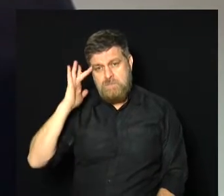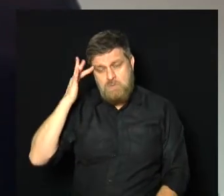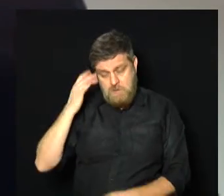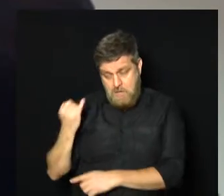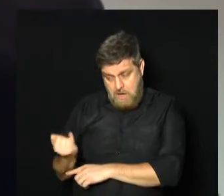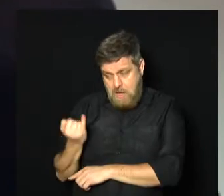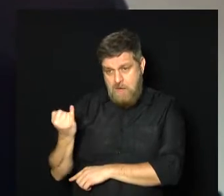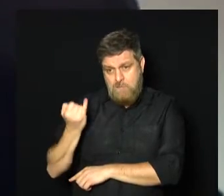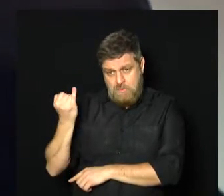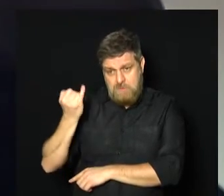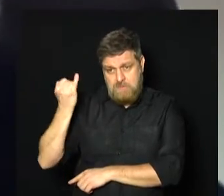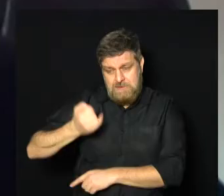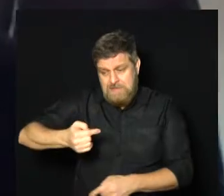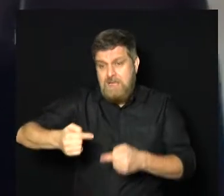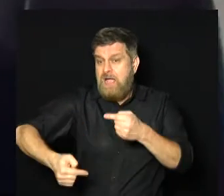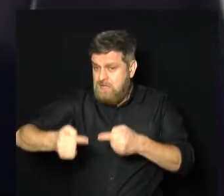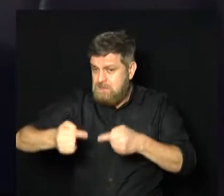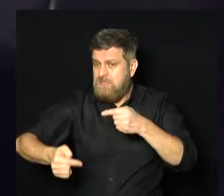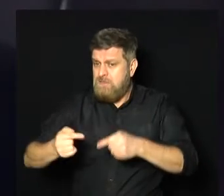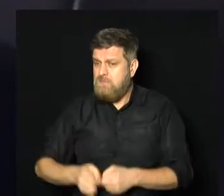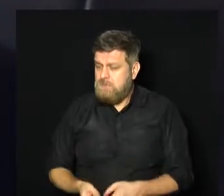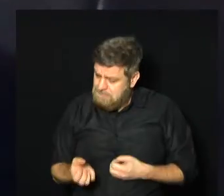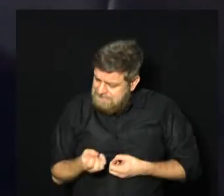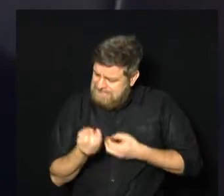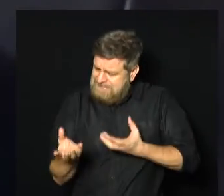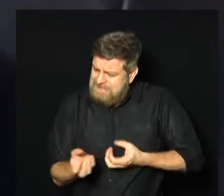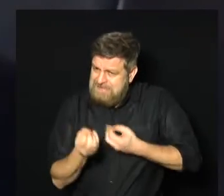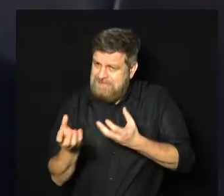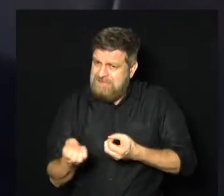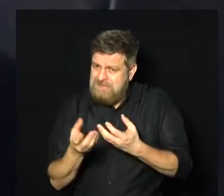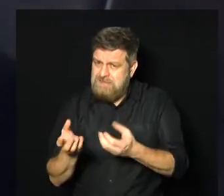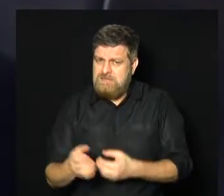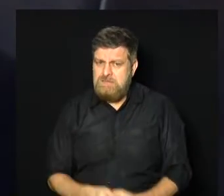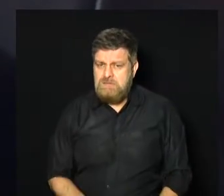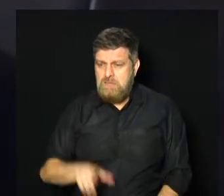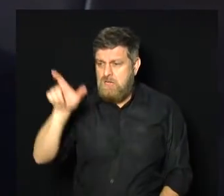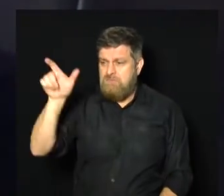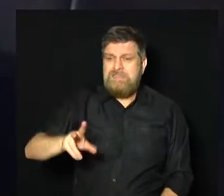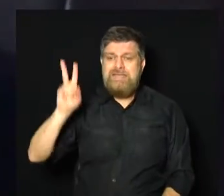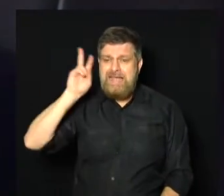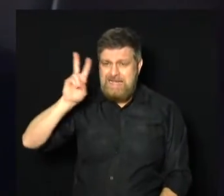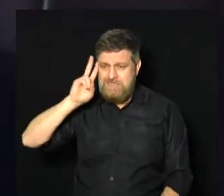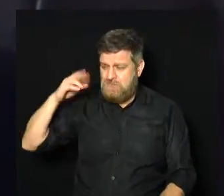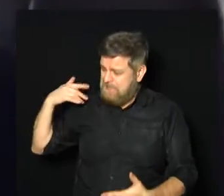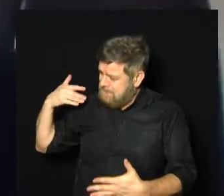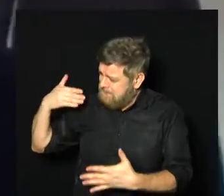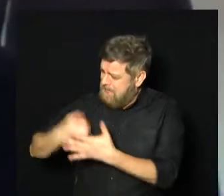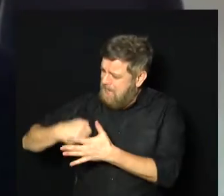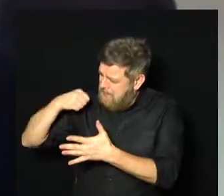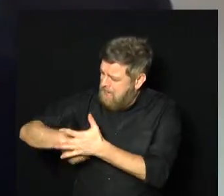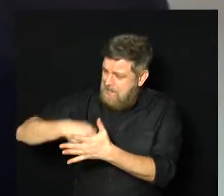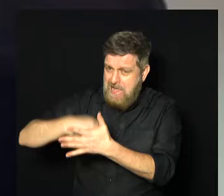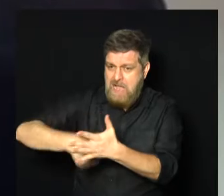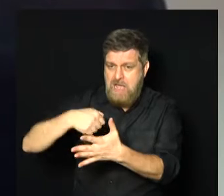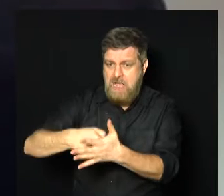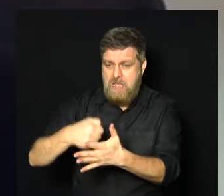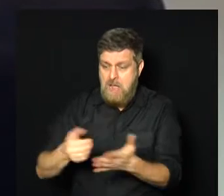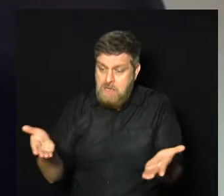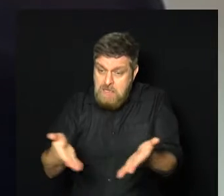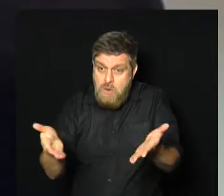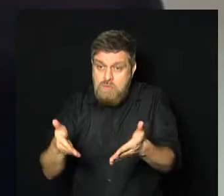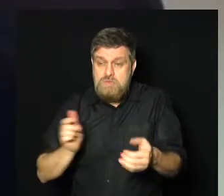importante o debate que vocês trazem, né, do acúmulo que vocês trazem, tanto do histórico das lutas, das reivindicações, quanto